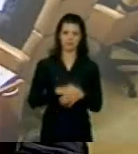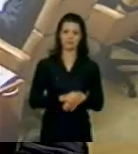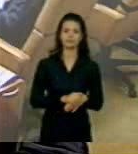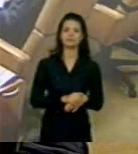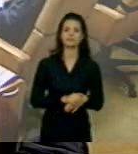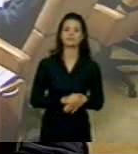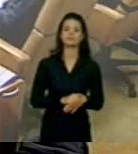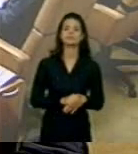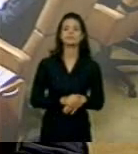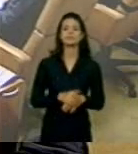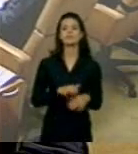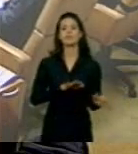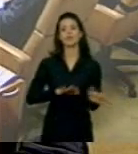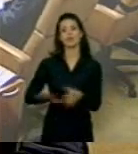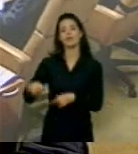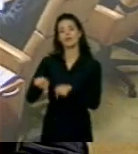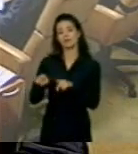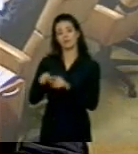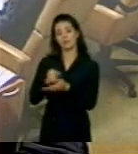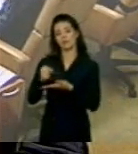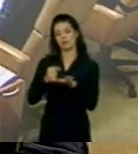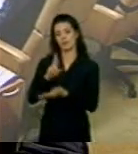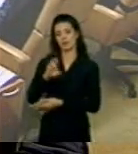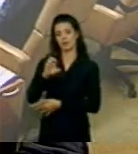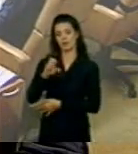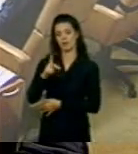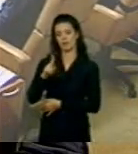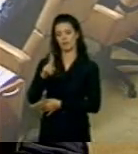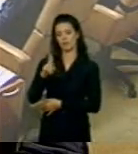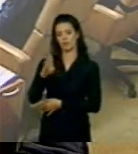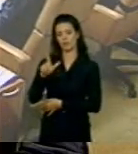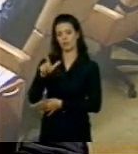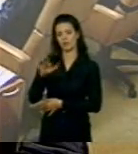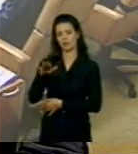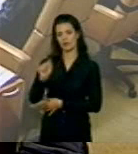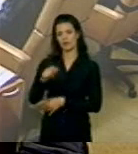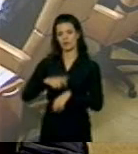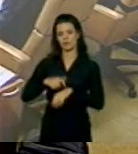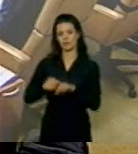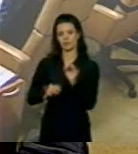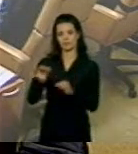fundamento, dentre outros, no princípio republicano, ao julgar a ADI